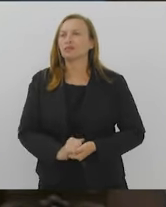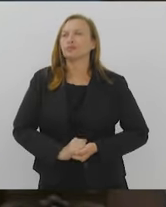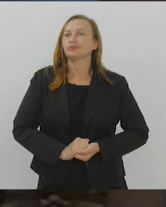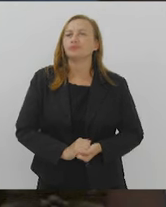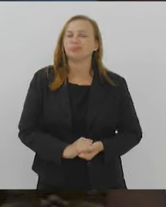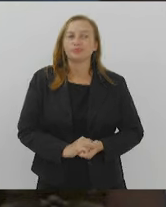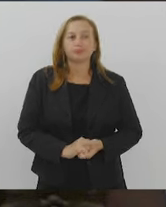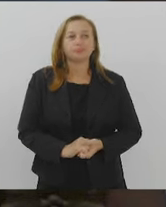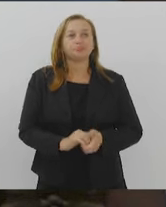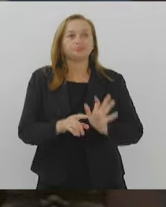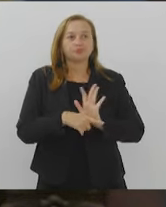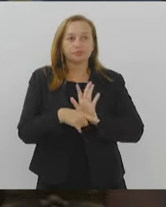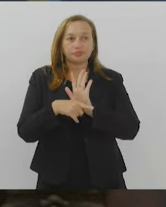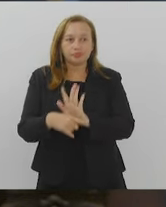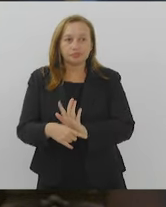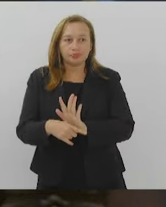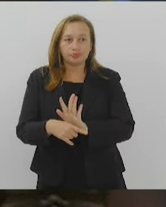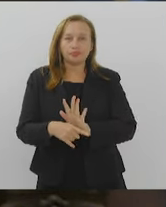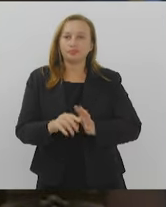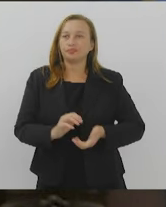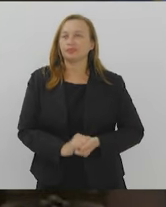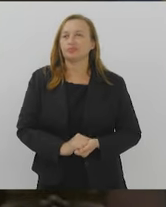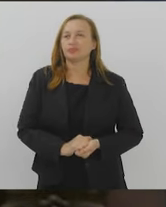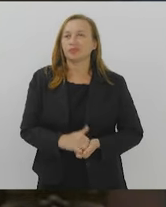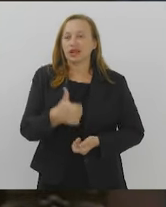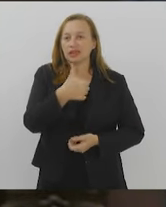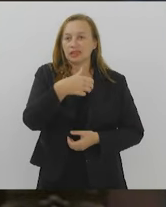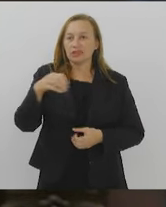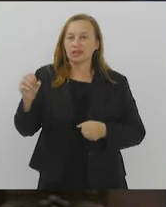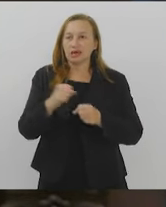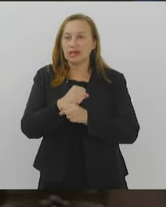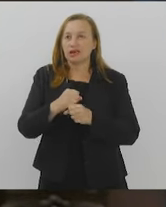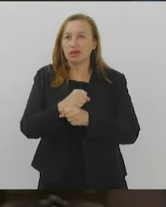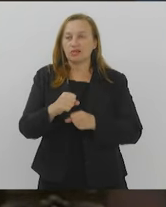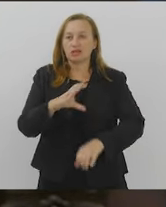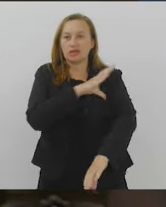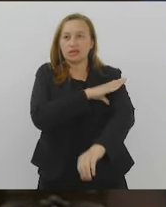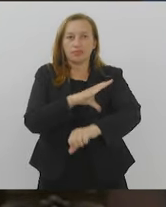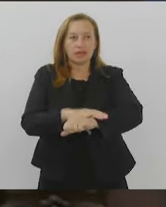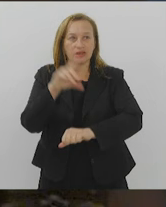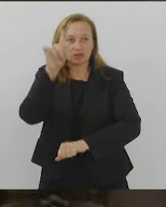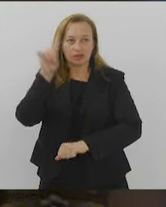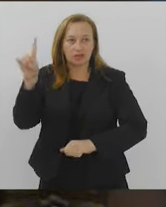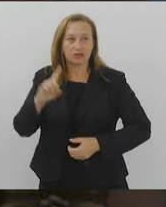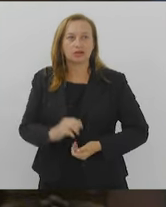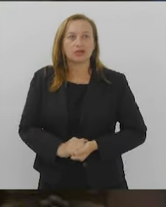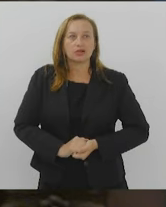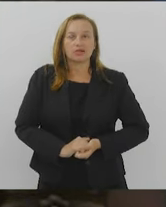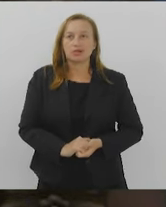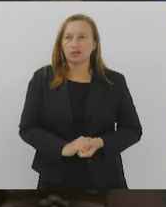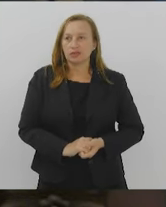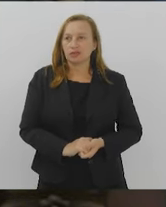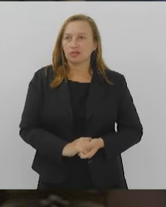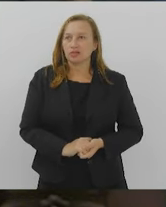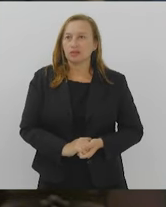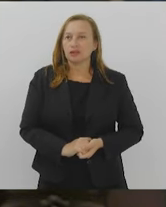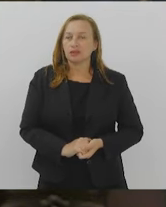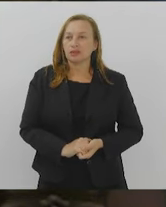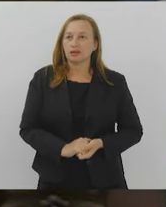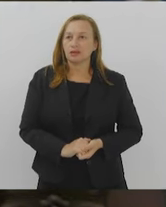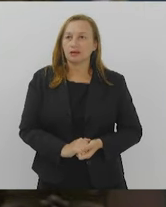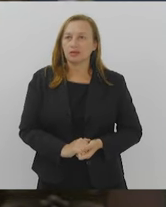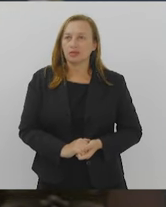tem ajudado muito no centenário das Assembleias de Deus, da Assembleia de Deus. O